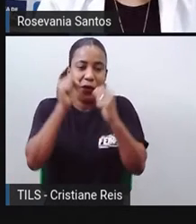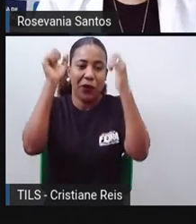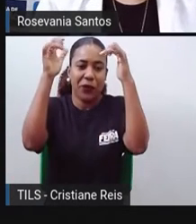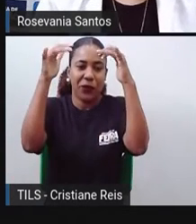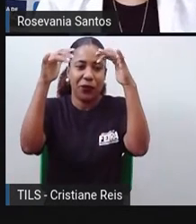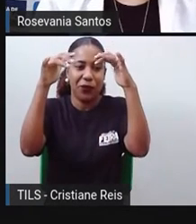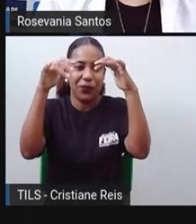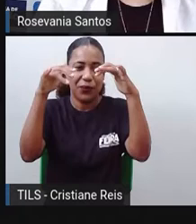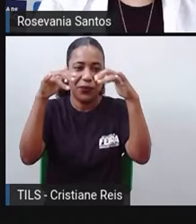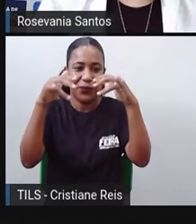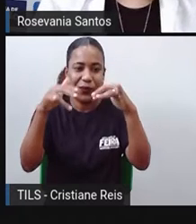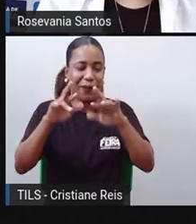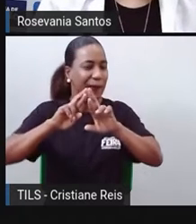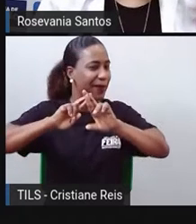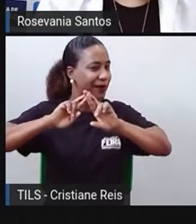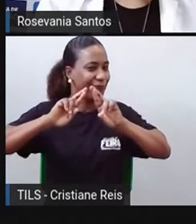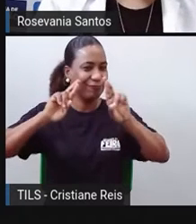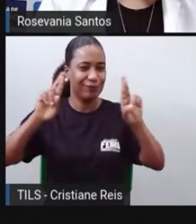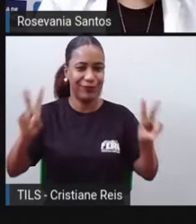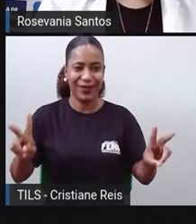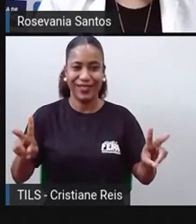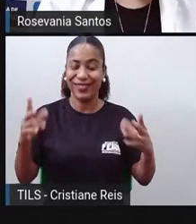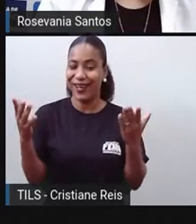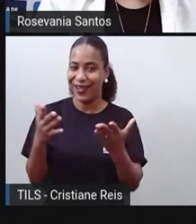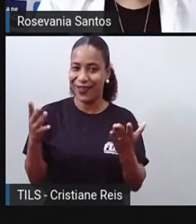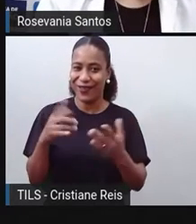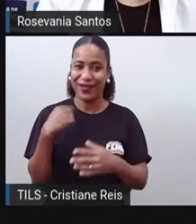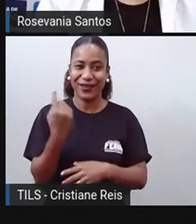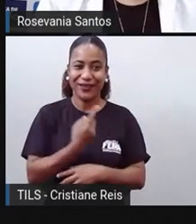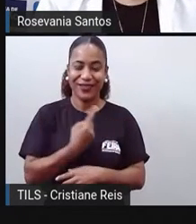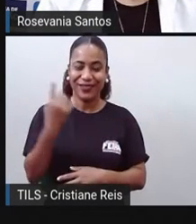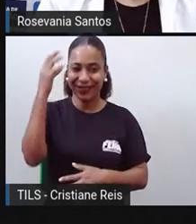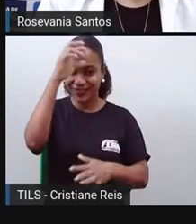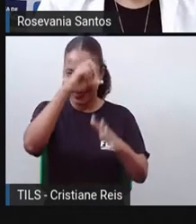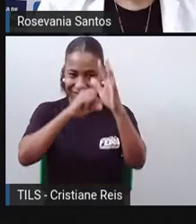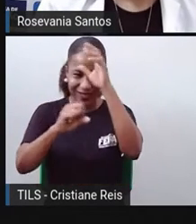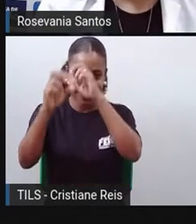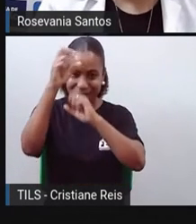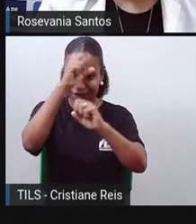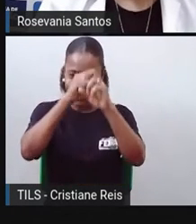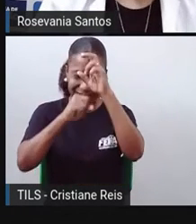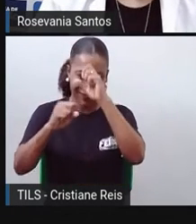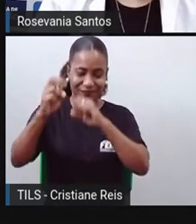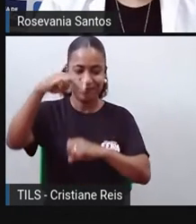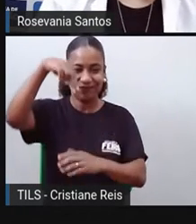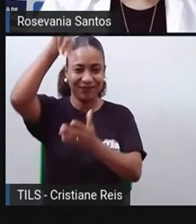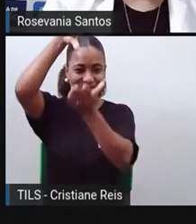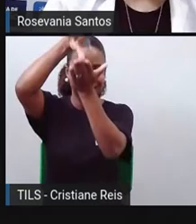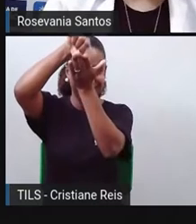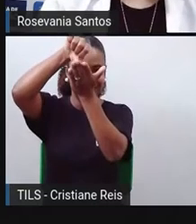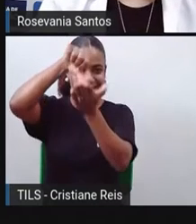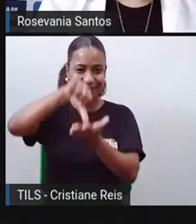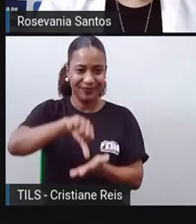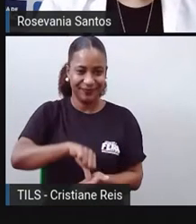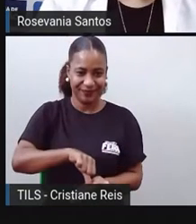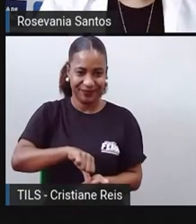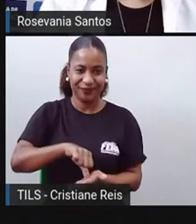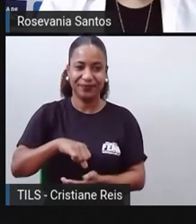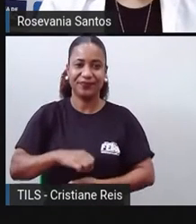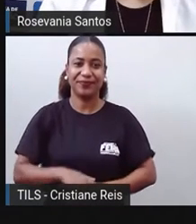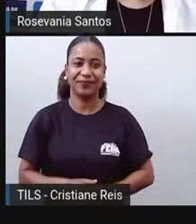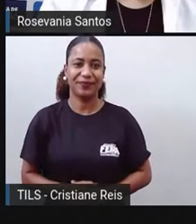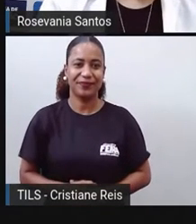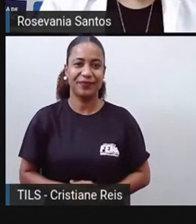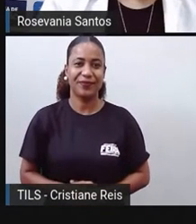Então, vamos viajar, né, nesse universo aí, nessa maravilha, que são as regiões polares, né? E aí,